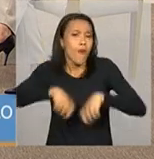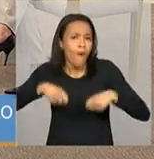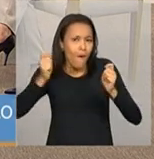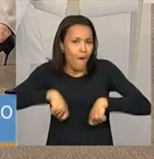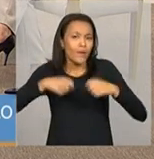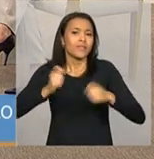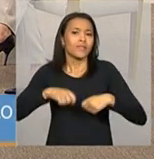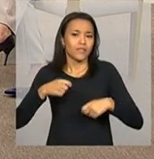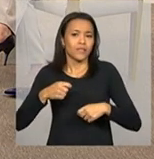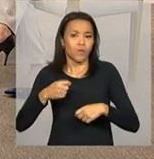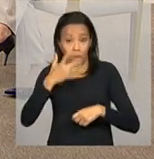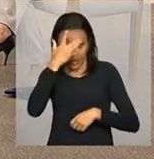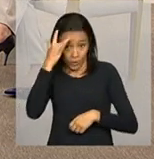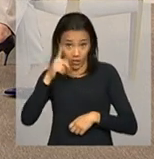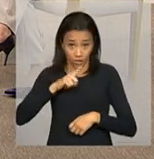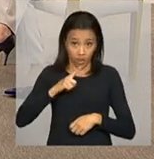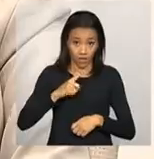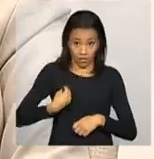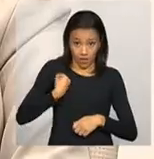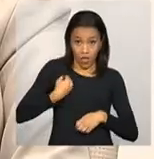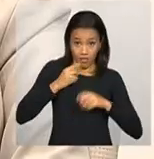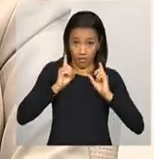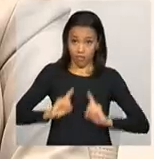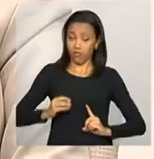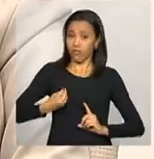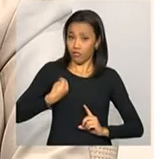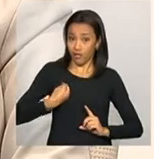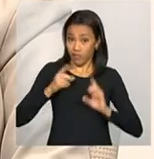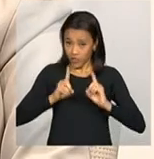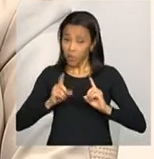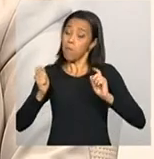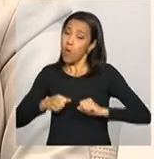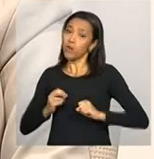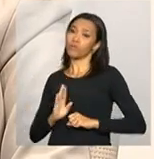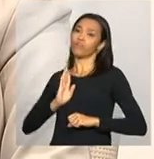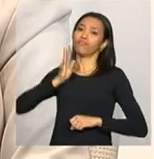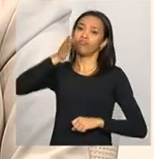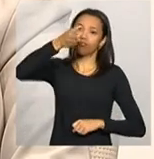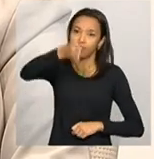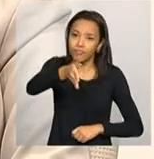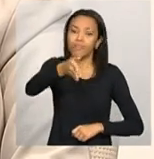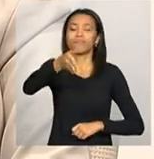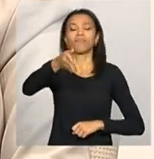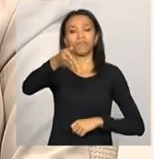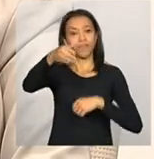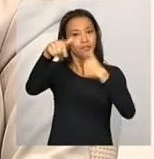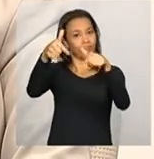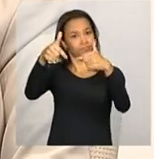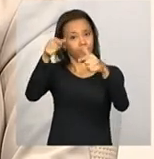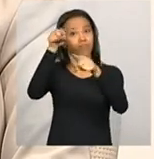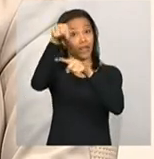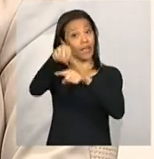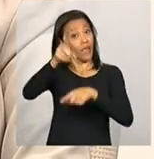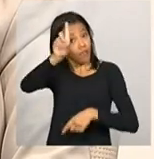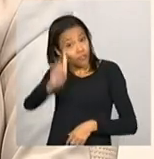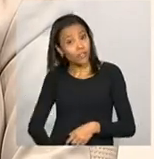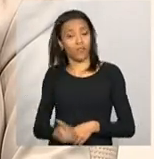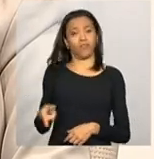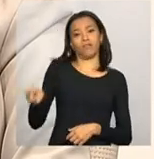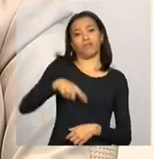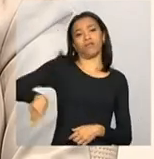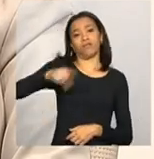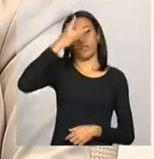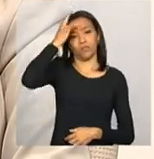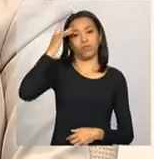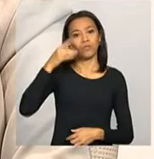por alguém com algum tipo de deficiência, que esteja livre para o encaminhamento, né? Que é o direito dessas pessoas ter